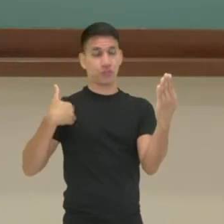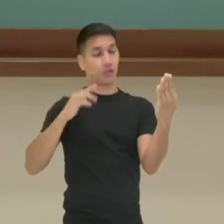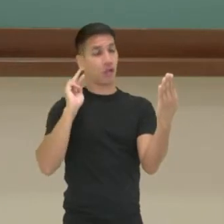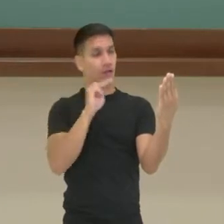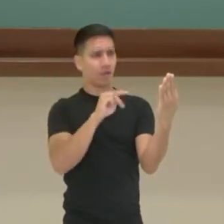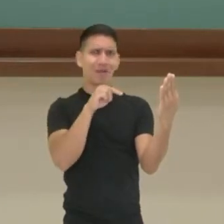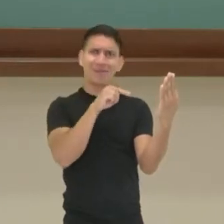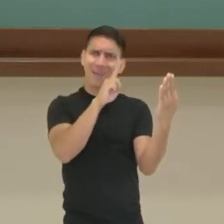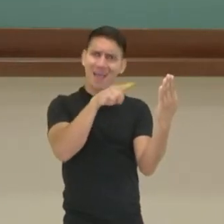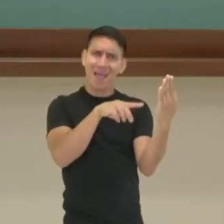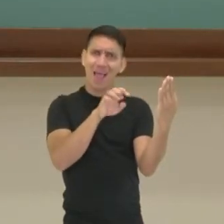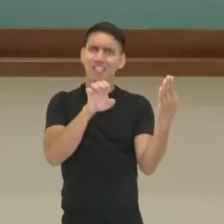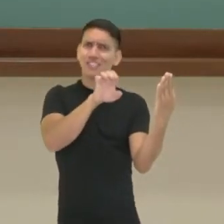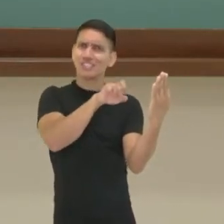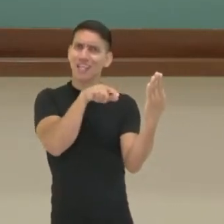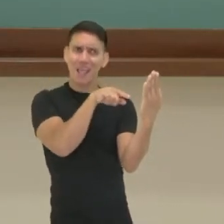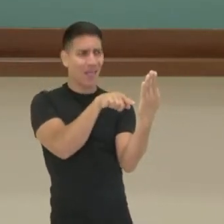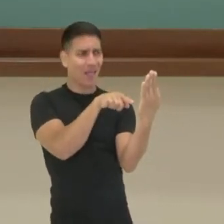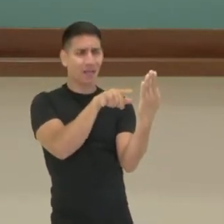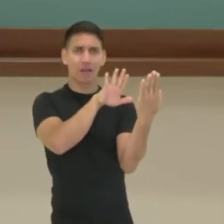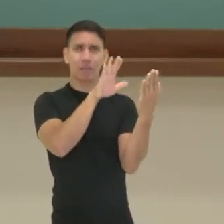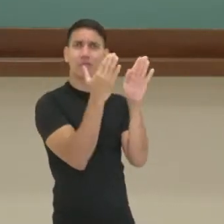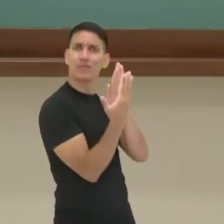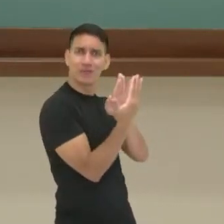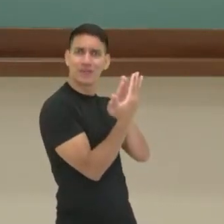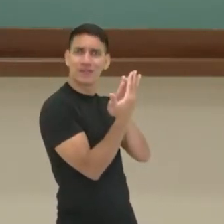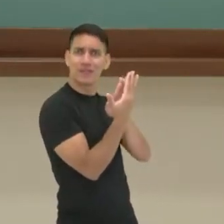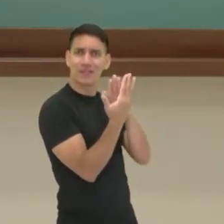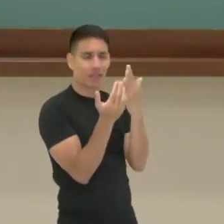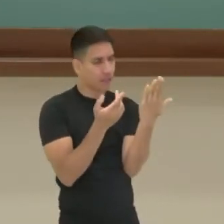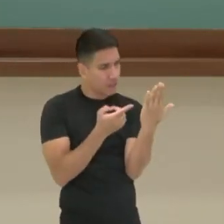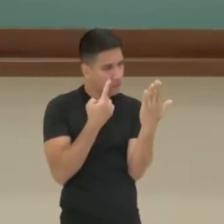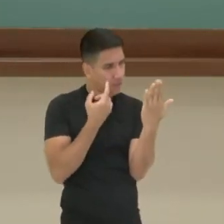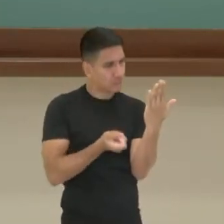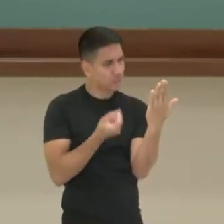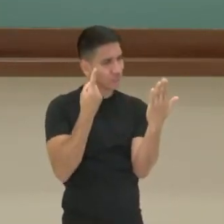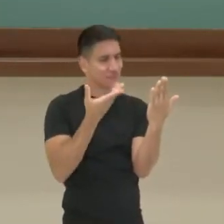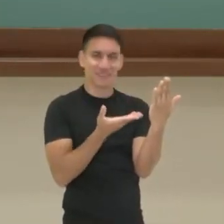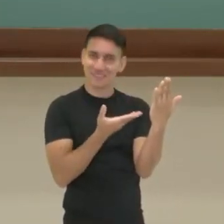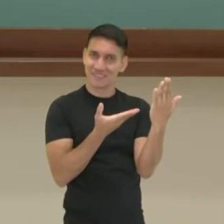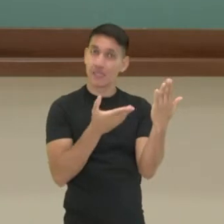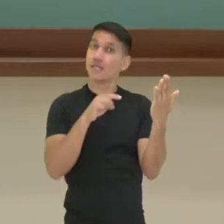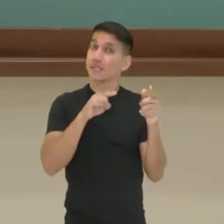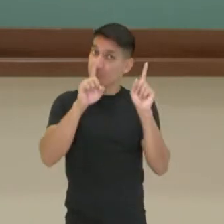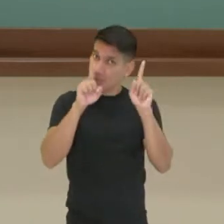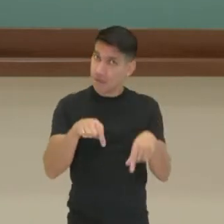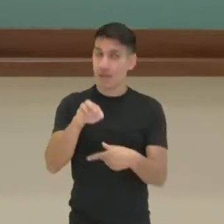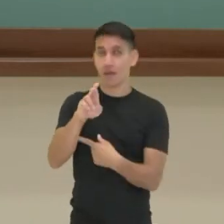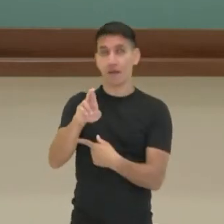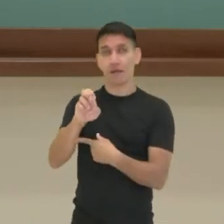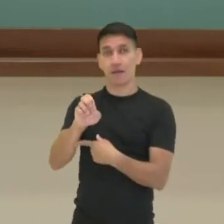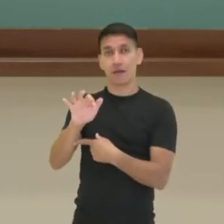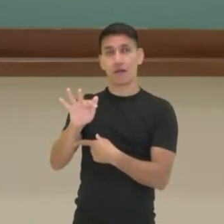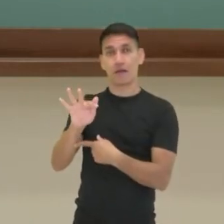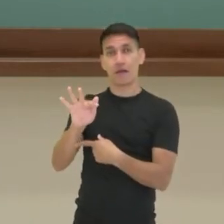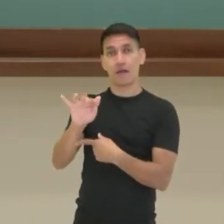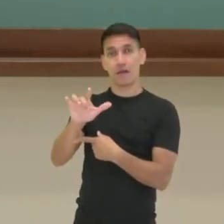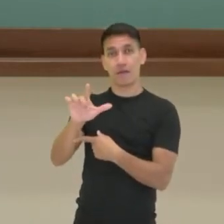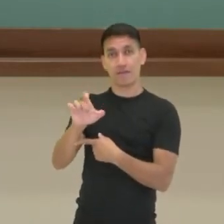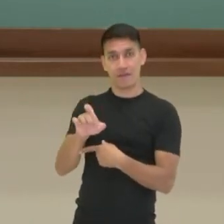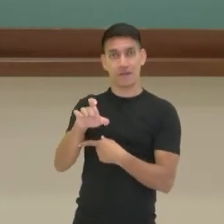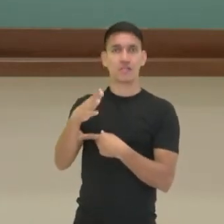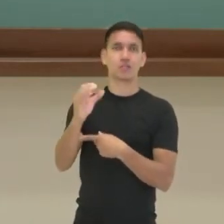no espelho como uma imagem invertida, ele aparece do lado esquerdo, né, gente? Então isso é um reflexo, é uma